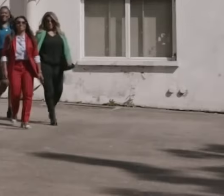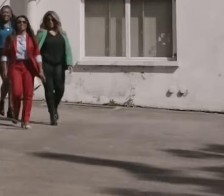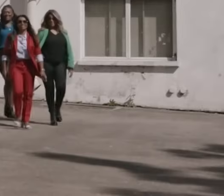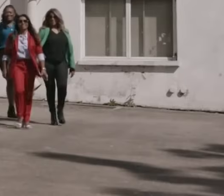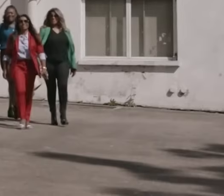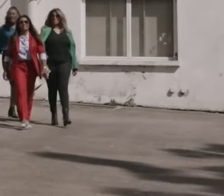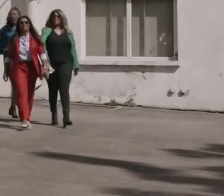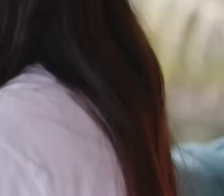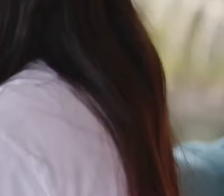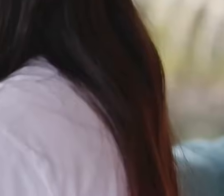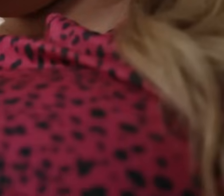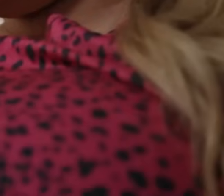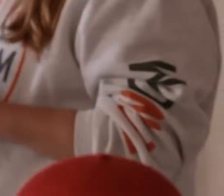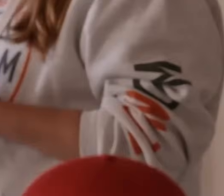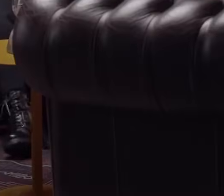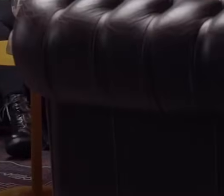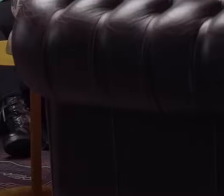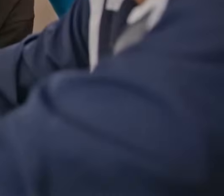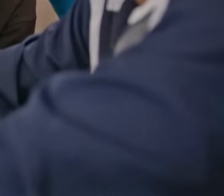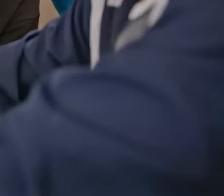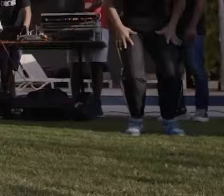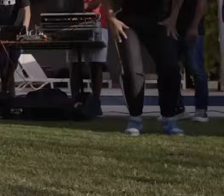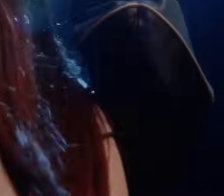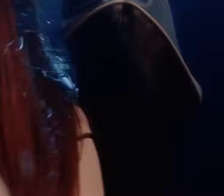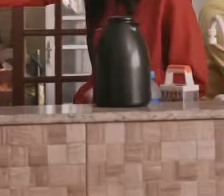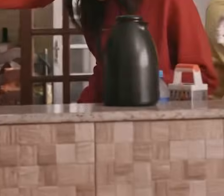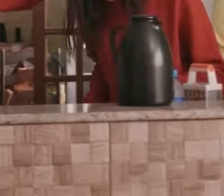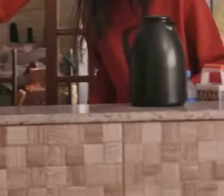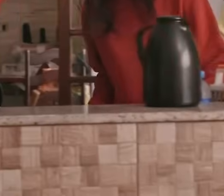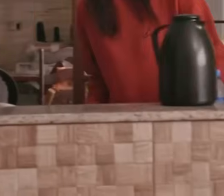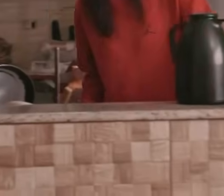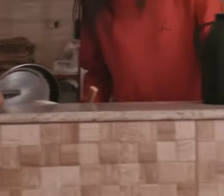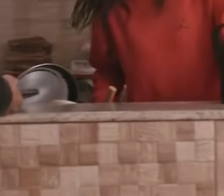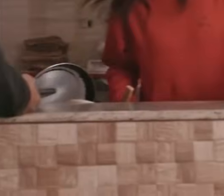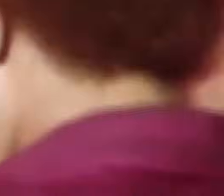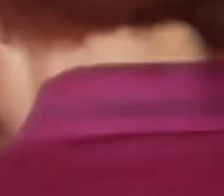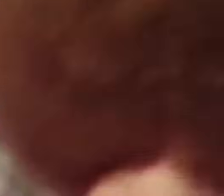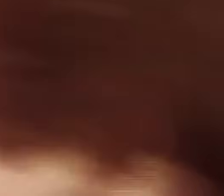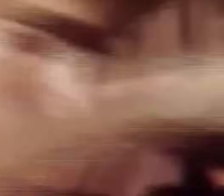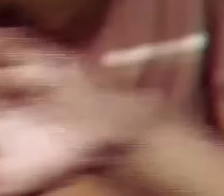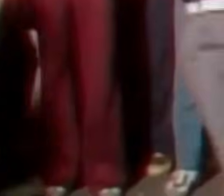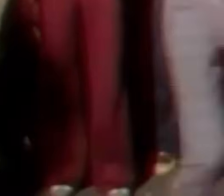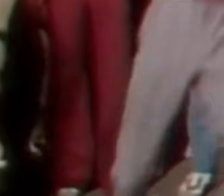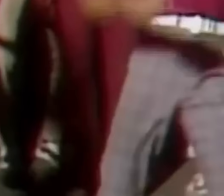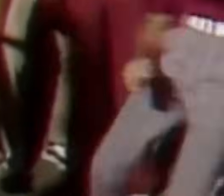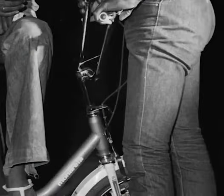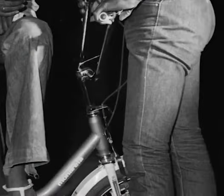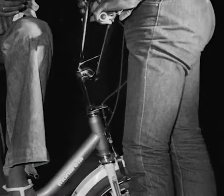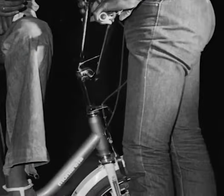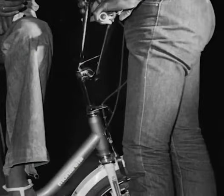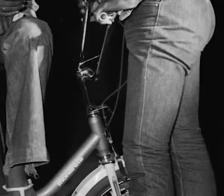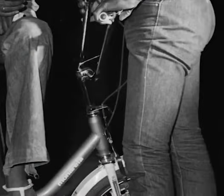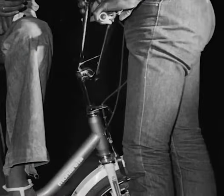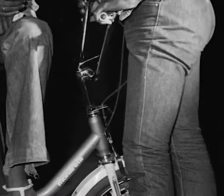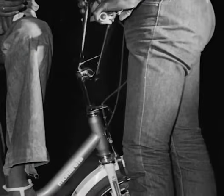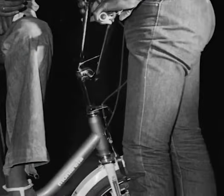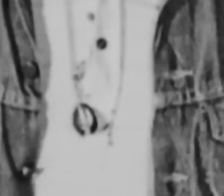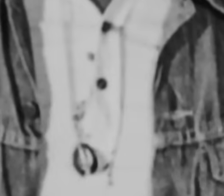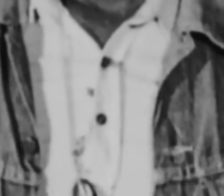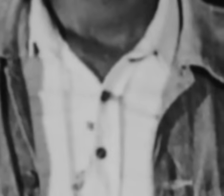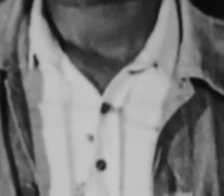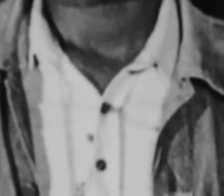E começaram a se configurar visões das coisas grandes e